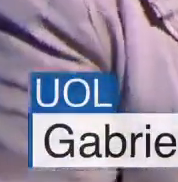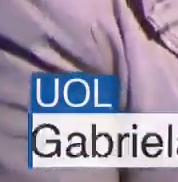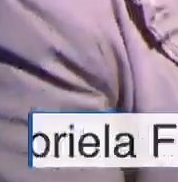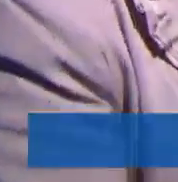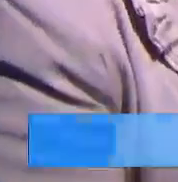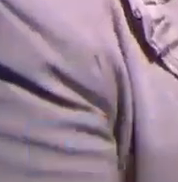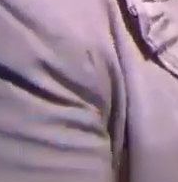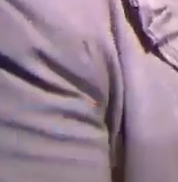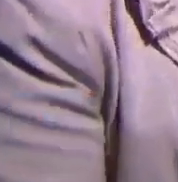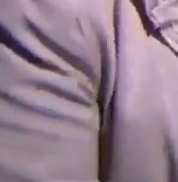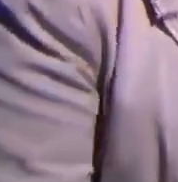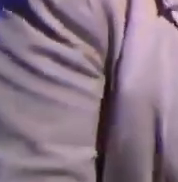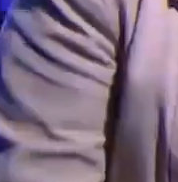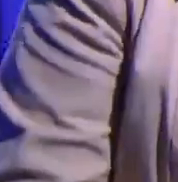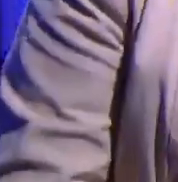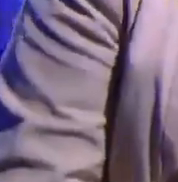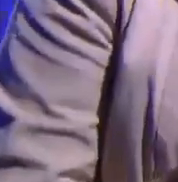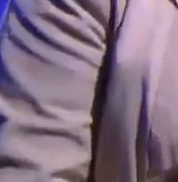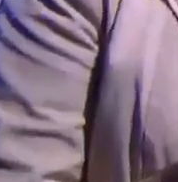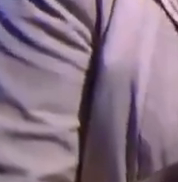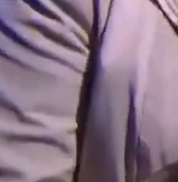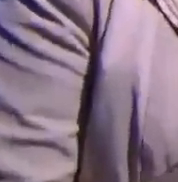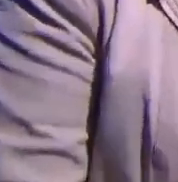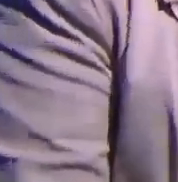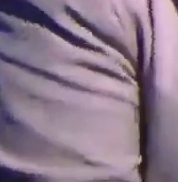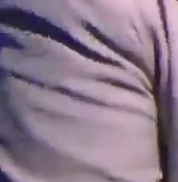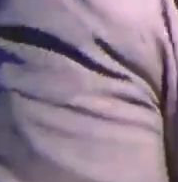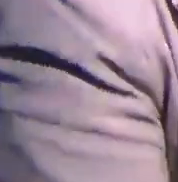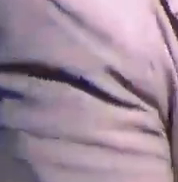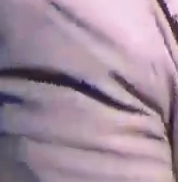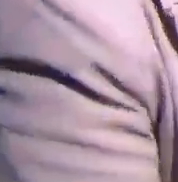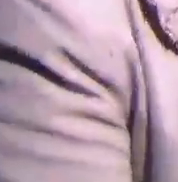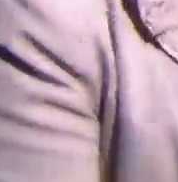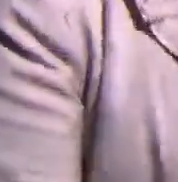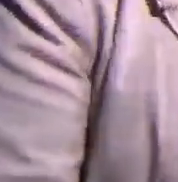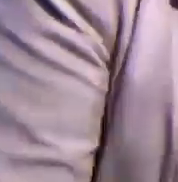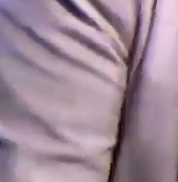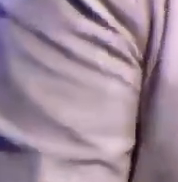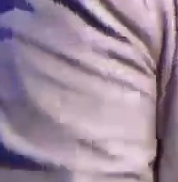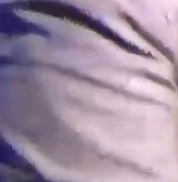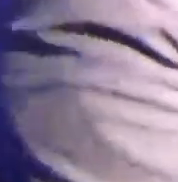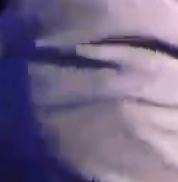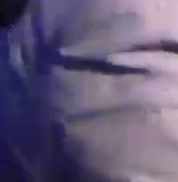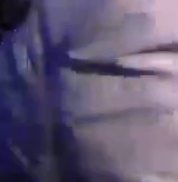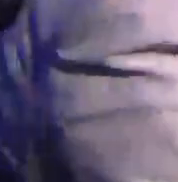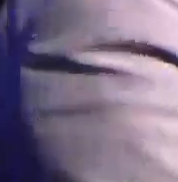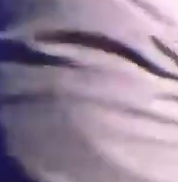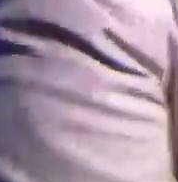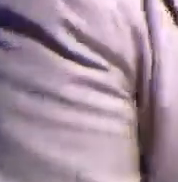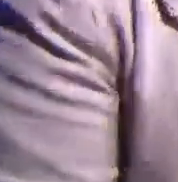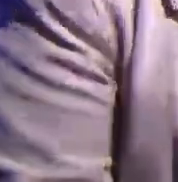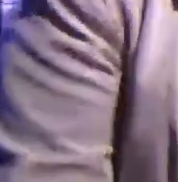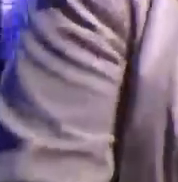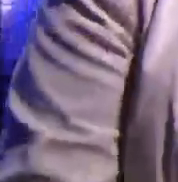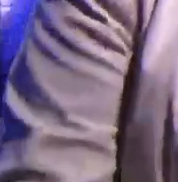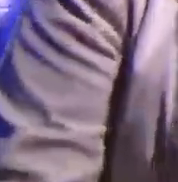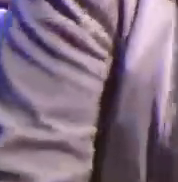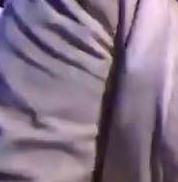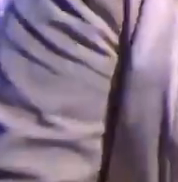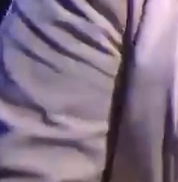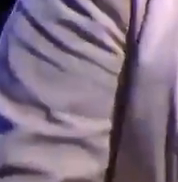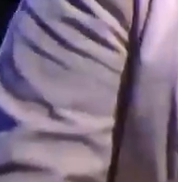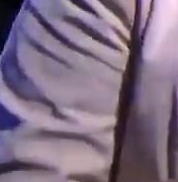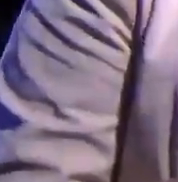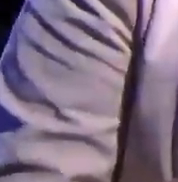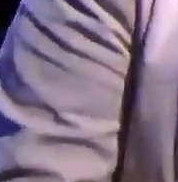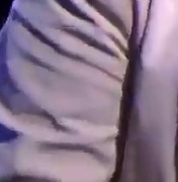Estou aqui com o professor, cientista político da Universidade Federal do ABC, Vitor Marchetti. A gente está vendo essa movimentação agora porque aí as equipes